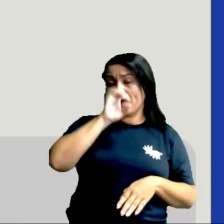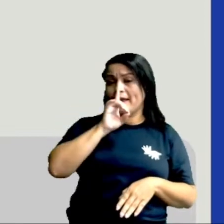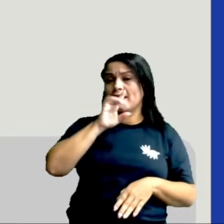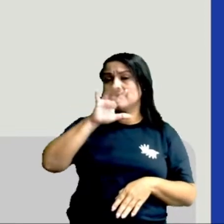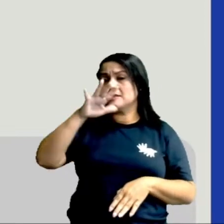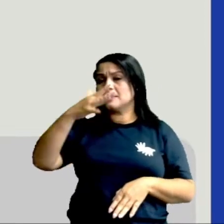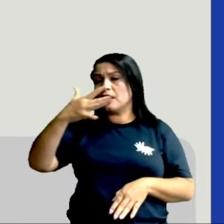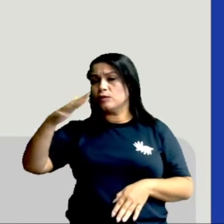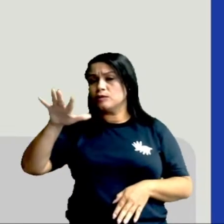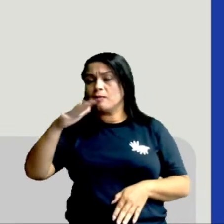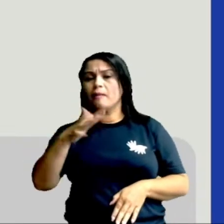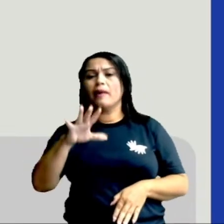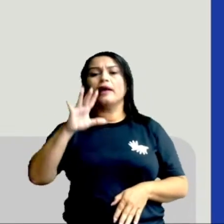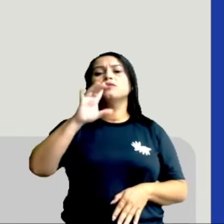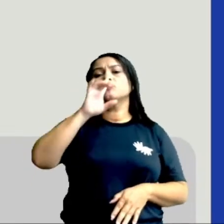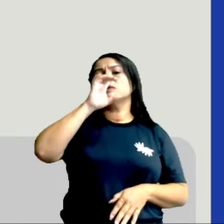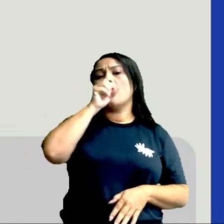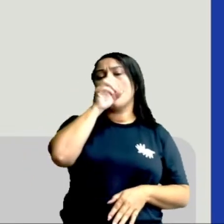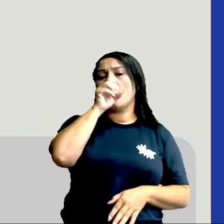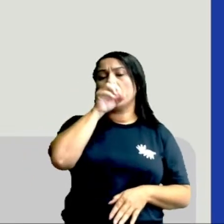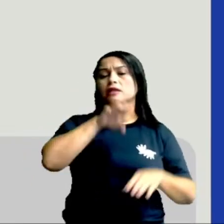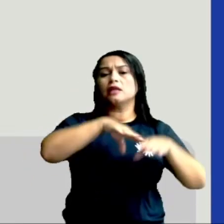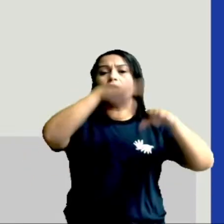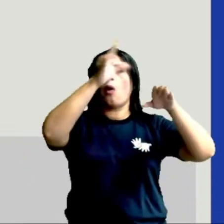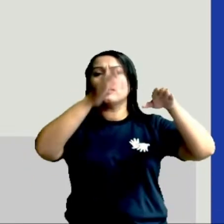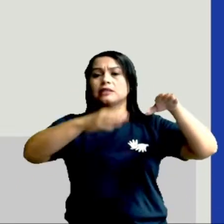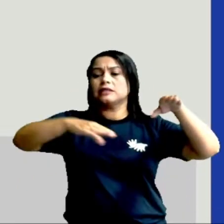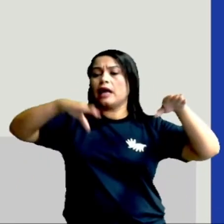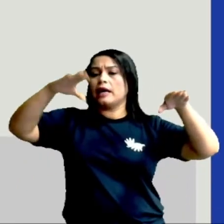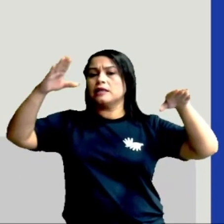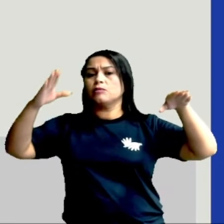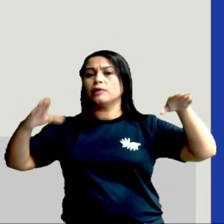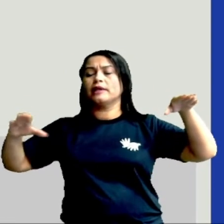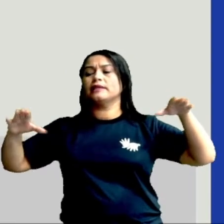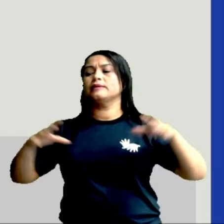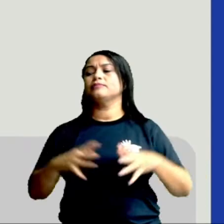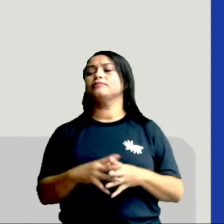médios e a laranja são as serras e as montanhas.